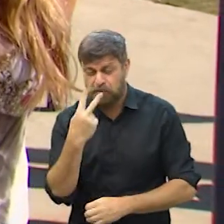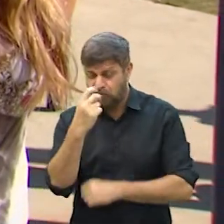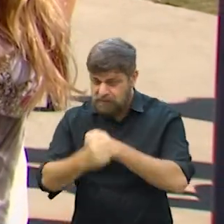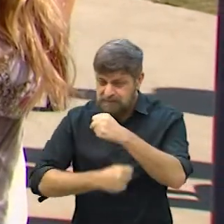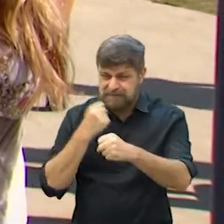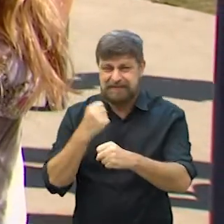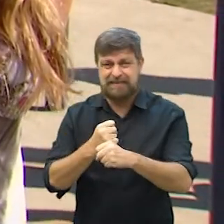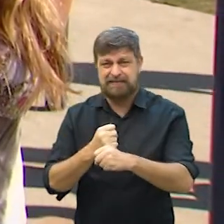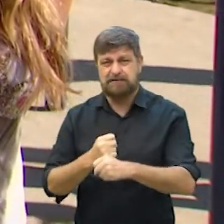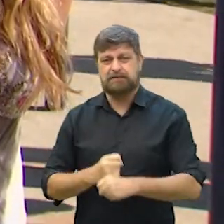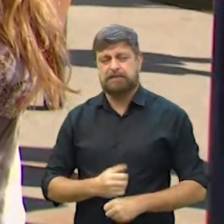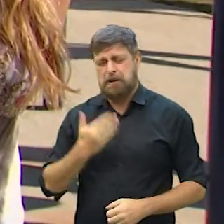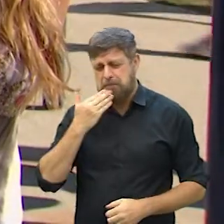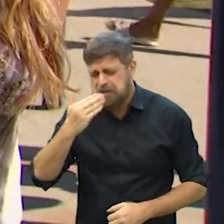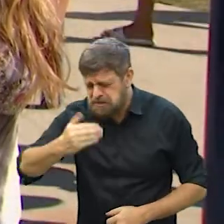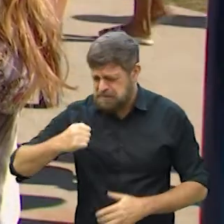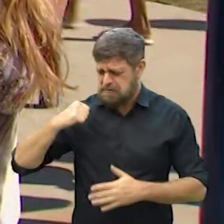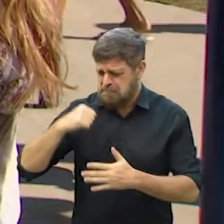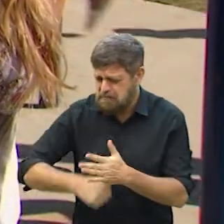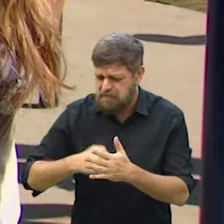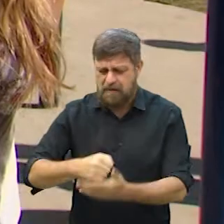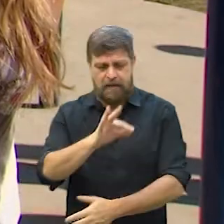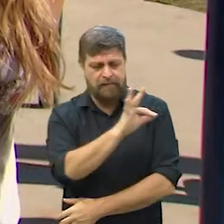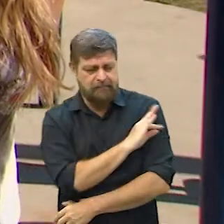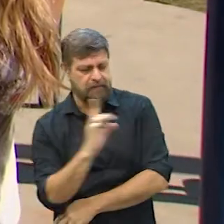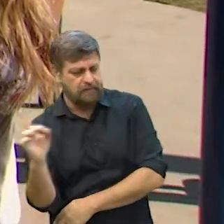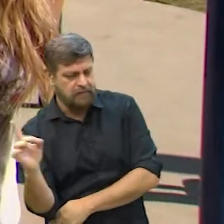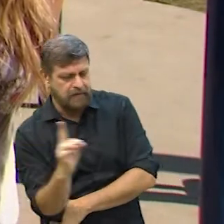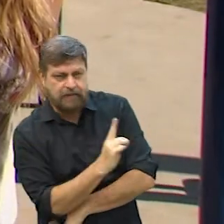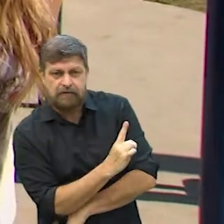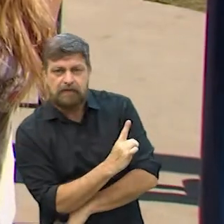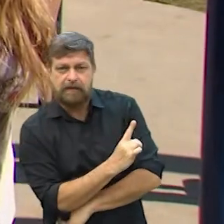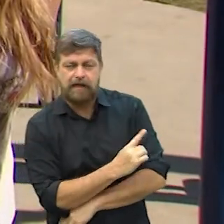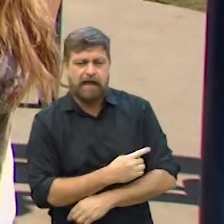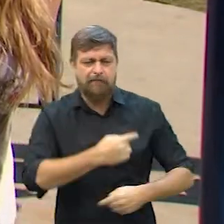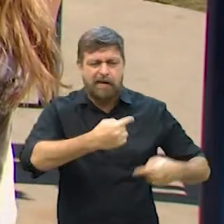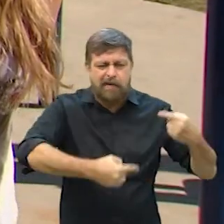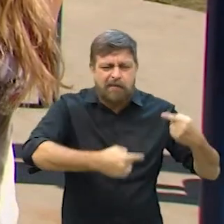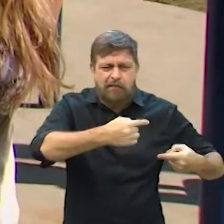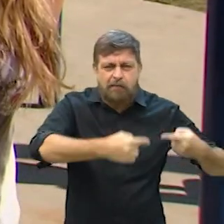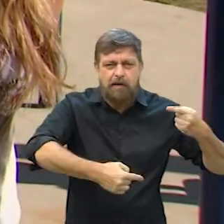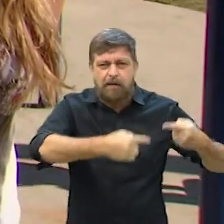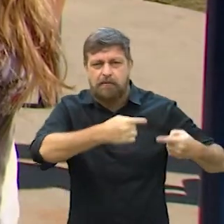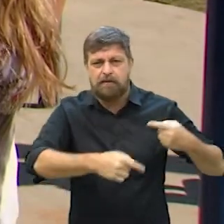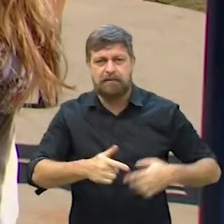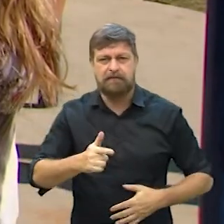uma luta foi dois anos de luta em para prefeitura